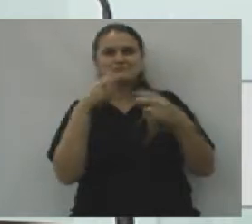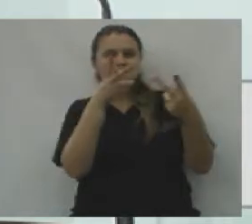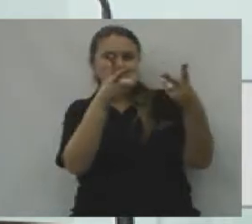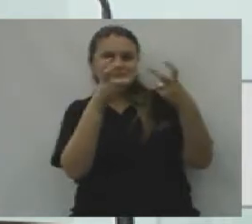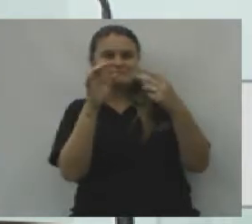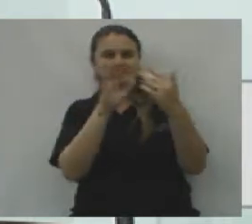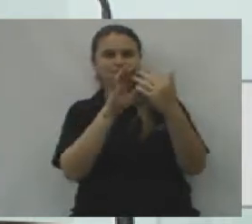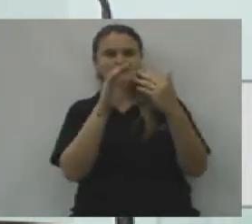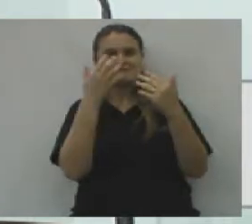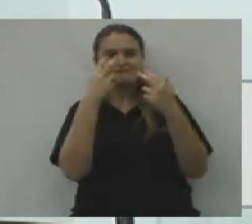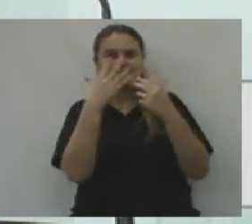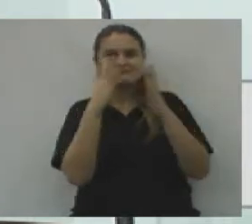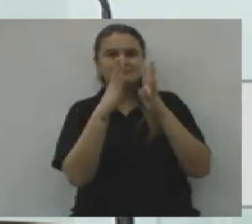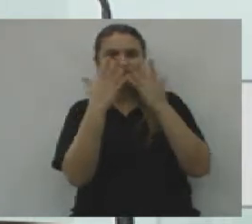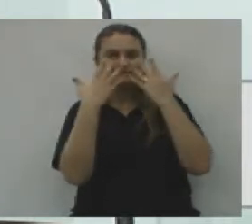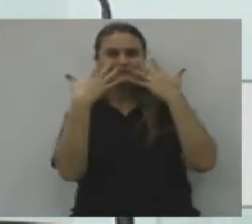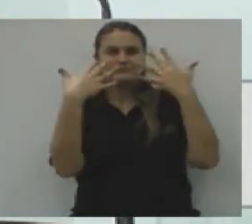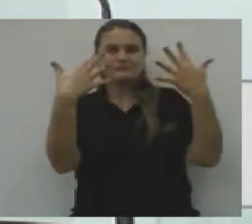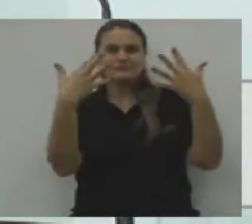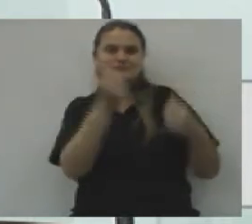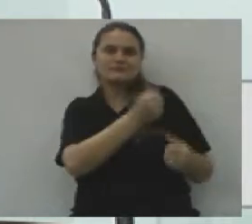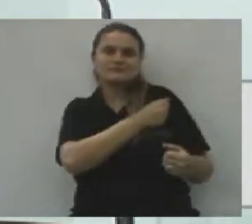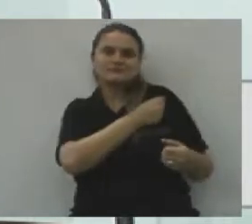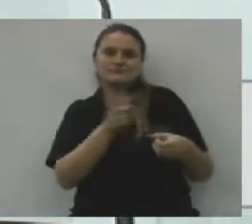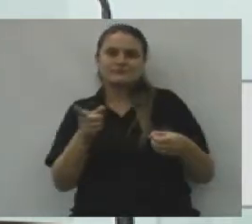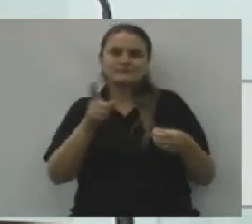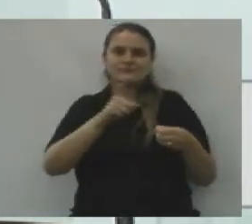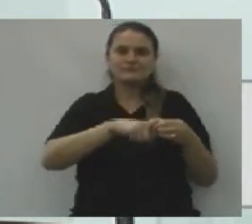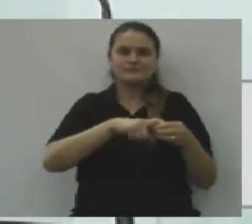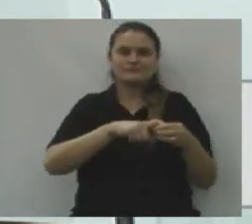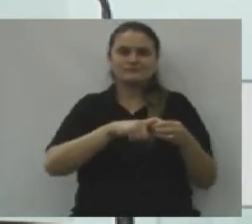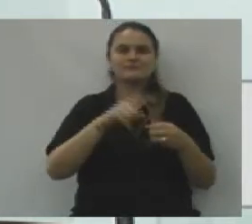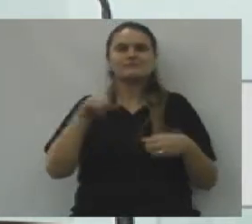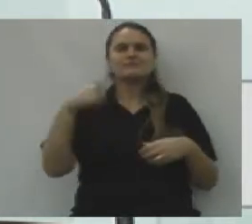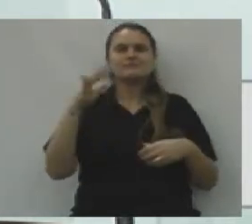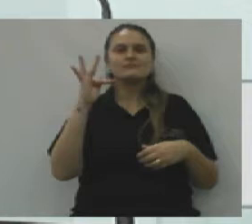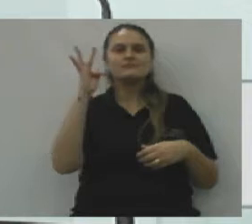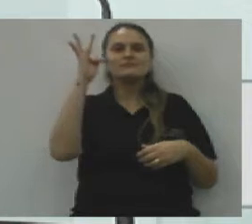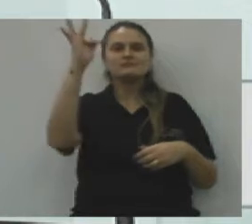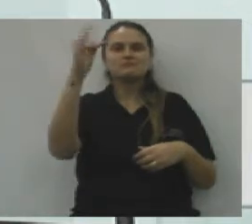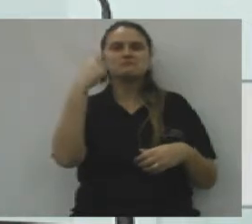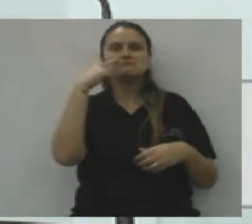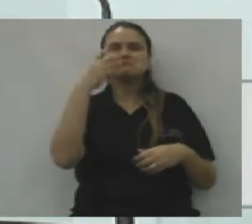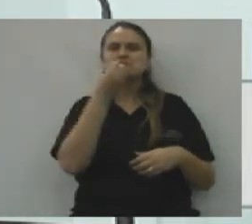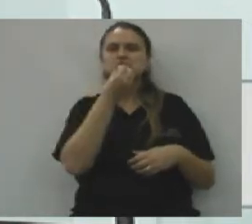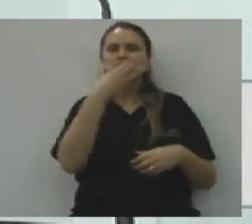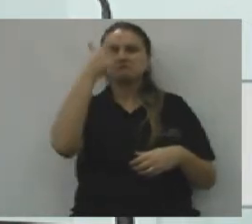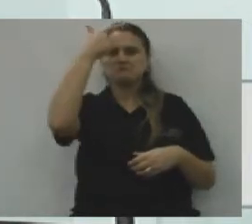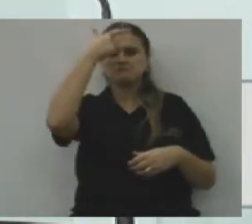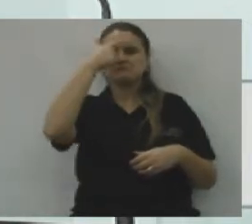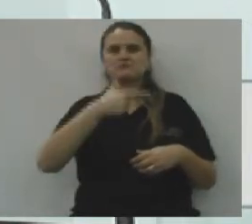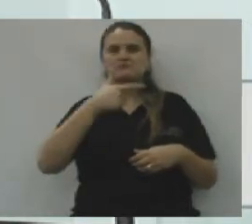consegue resgatar uma criança desse, um adolescente desse, e futuramente ver ele bem na